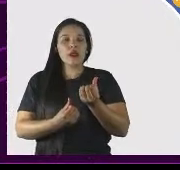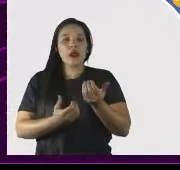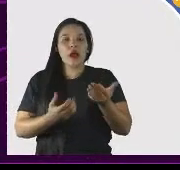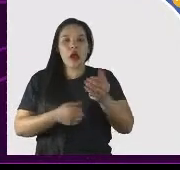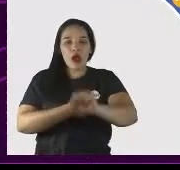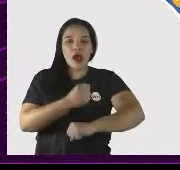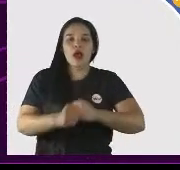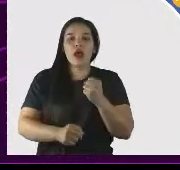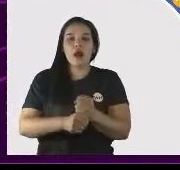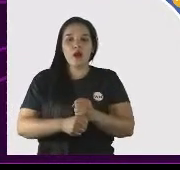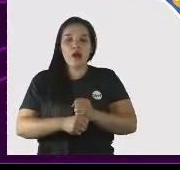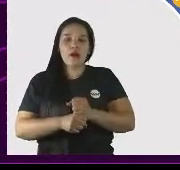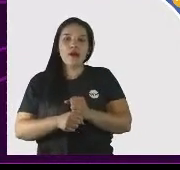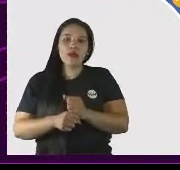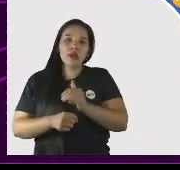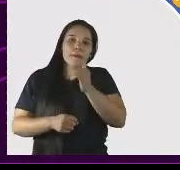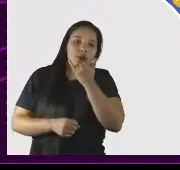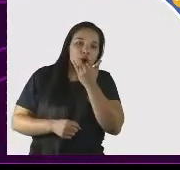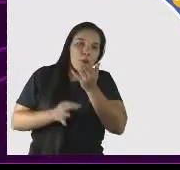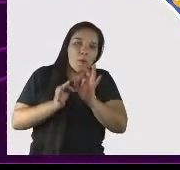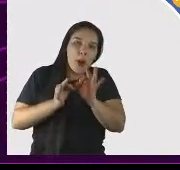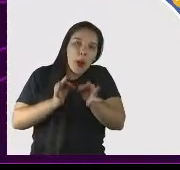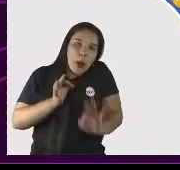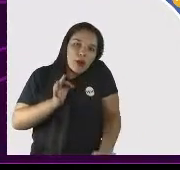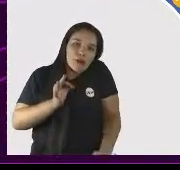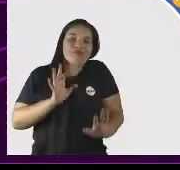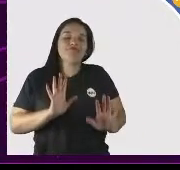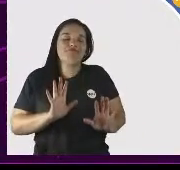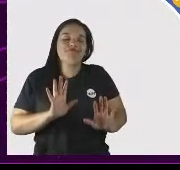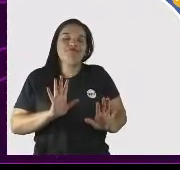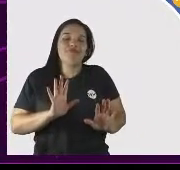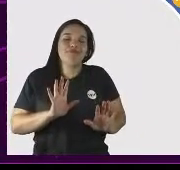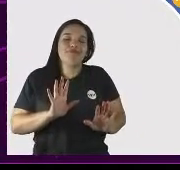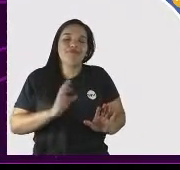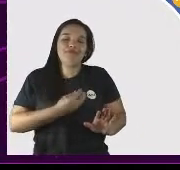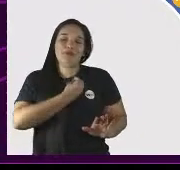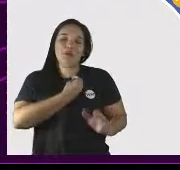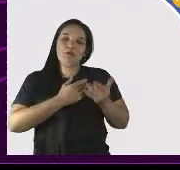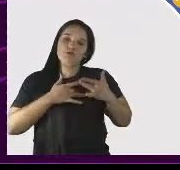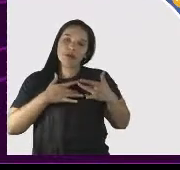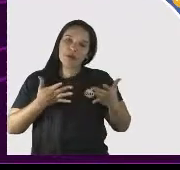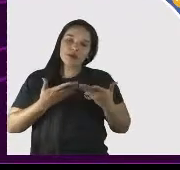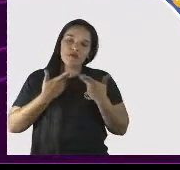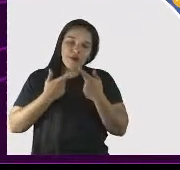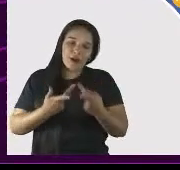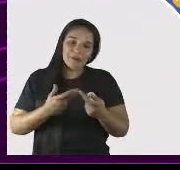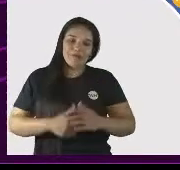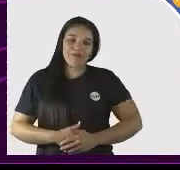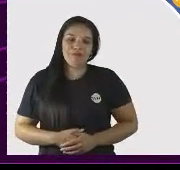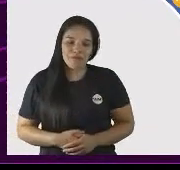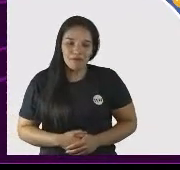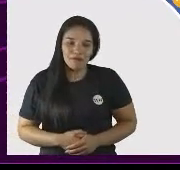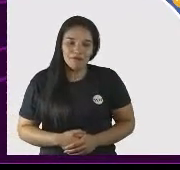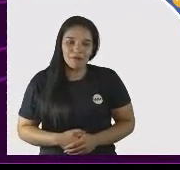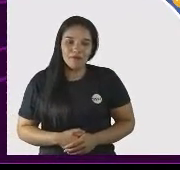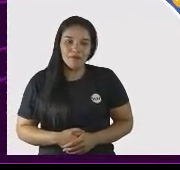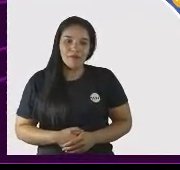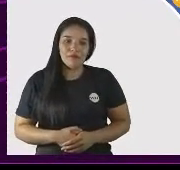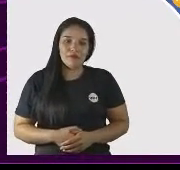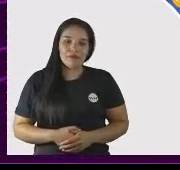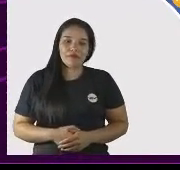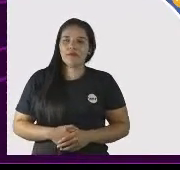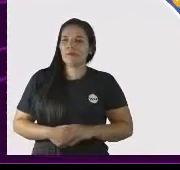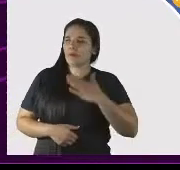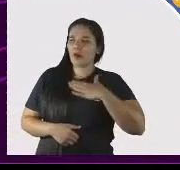produção Desculpa se estende um pouquinho é mas estou aqui a posição tava tranquilo